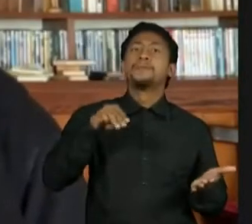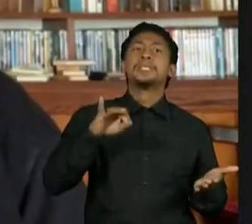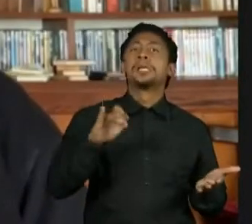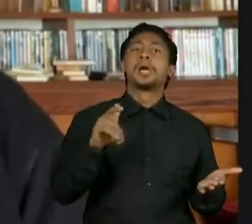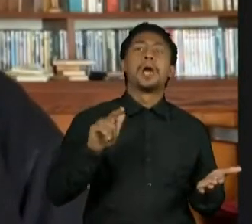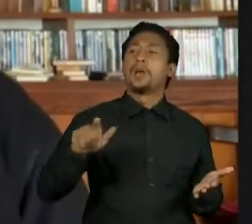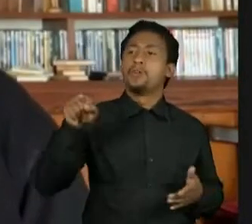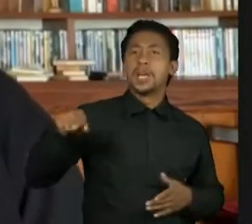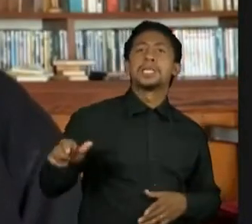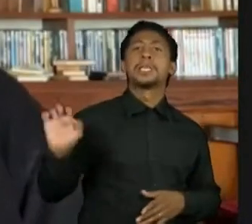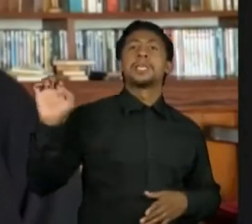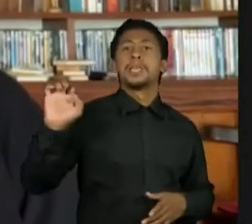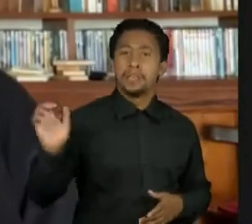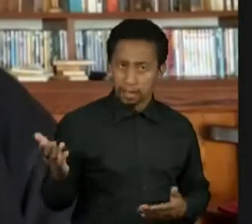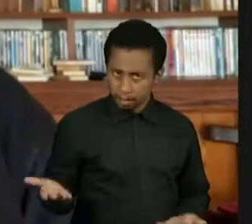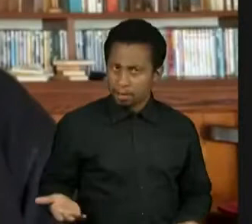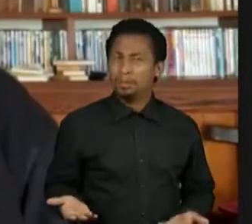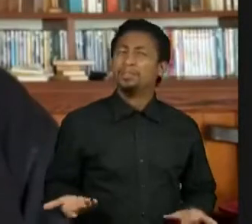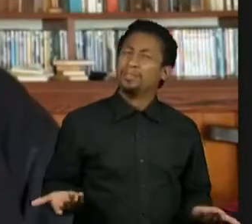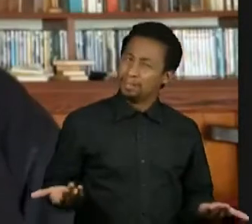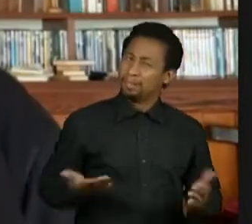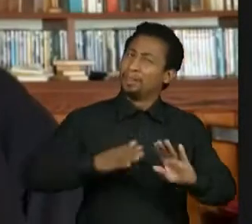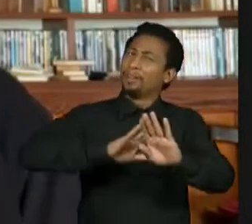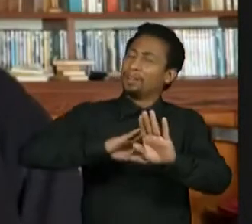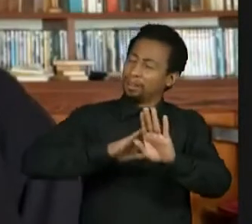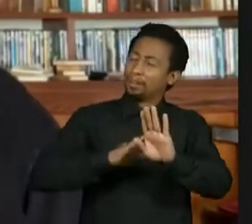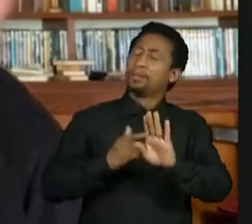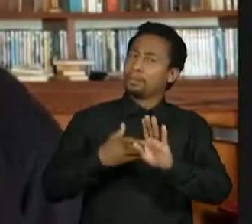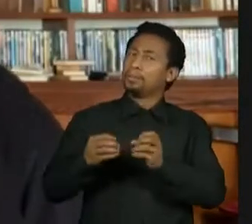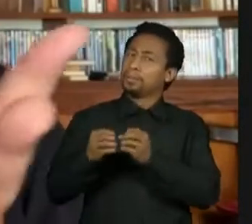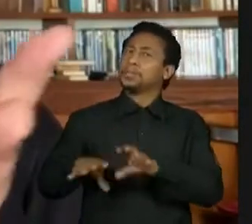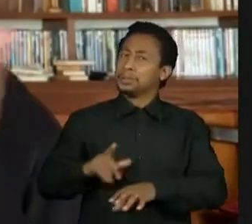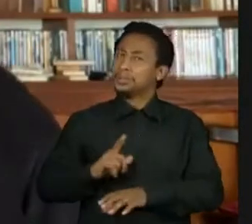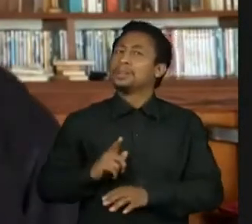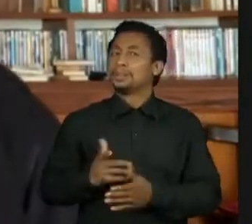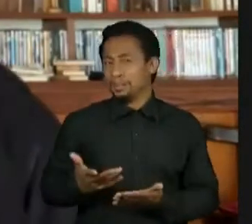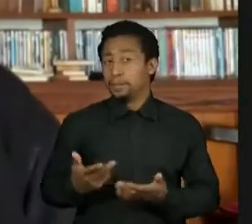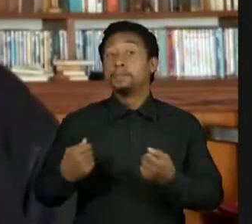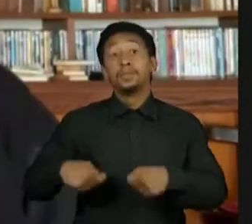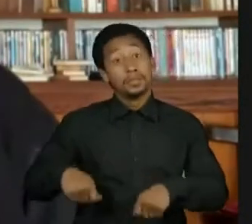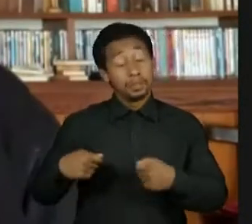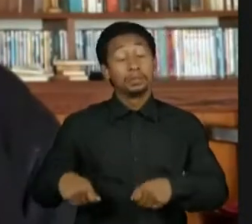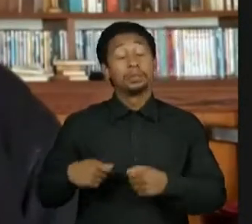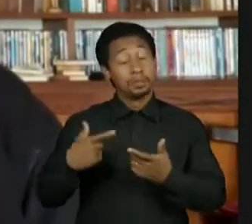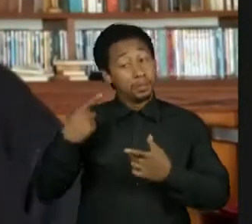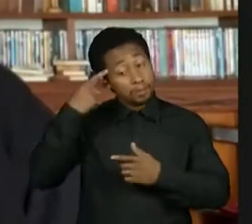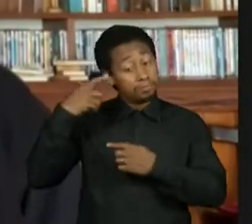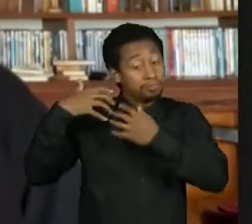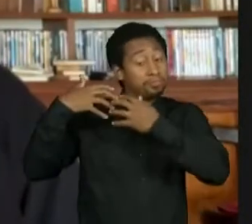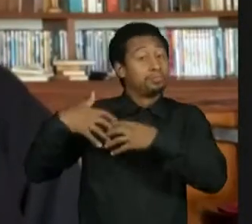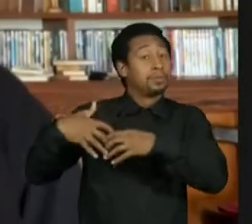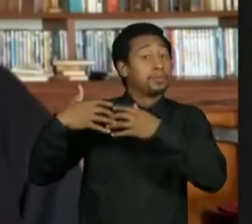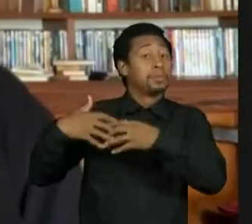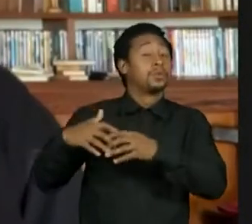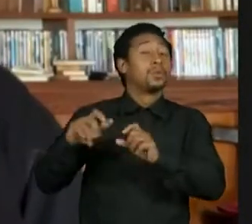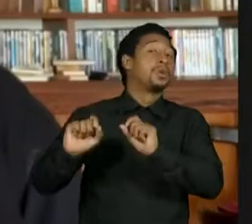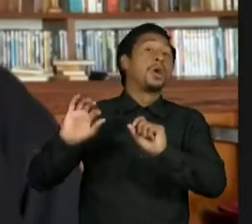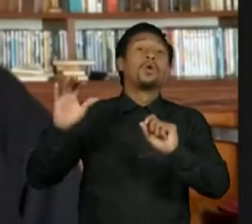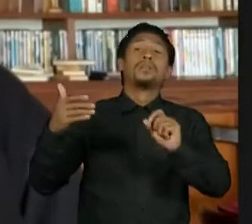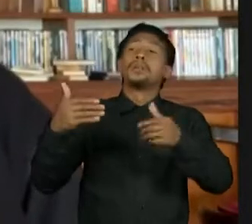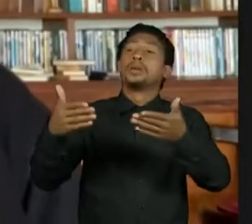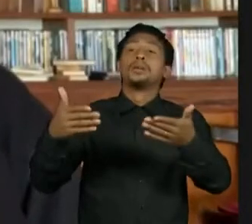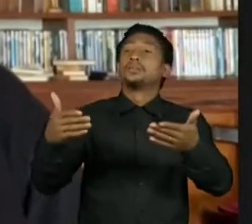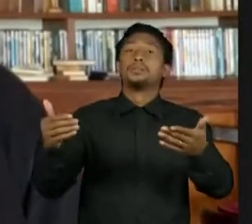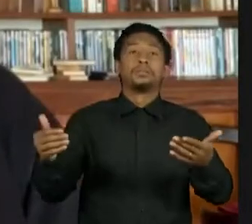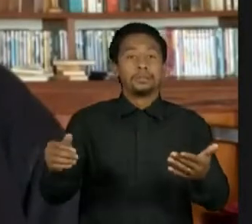altamente depreciativa, sabe? Também vamos ter que repensar o que acontece por aí,